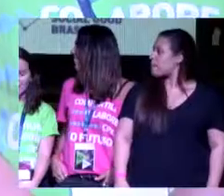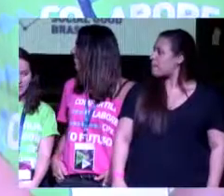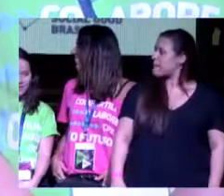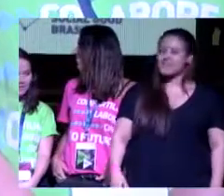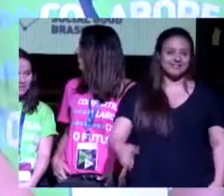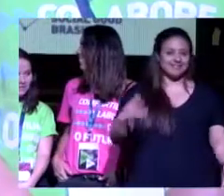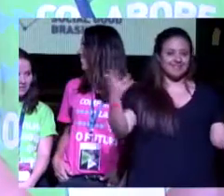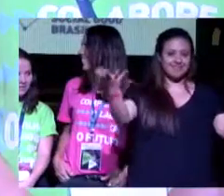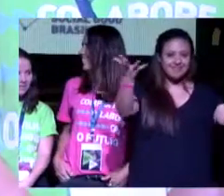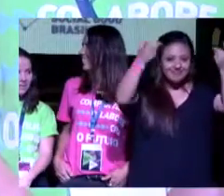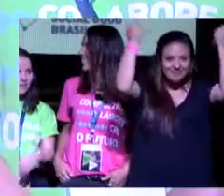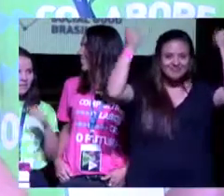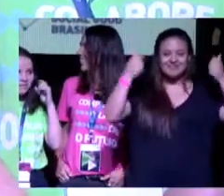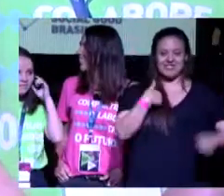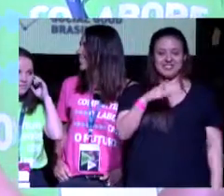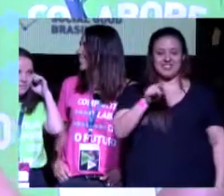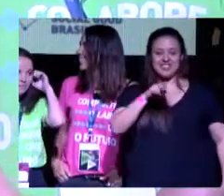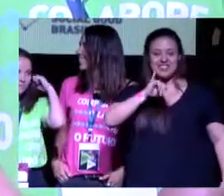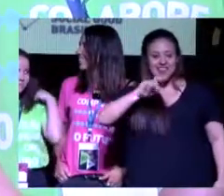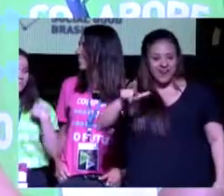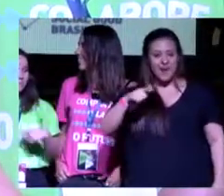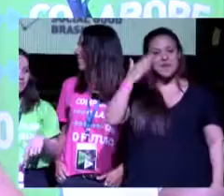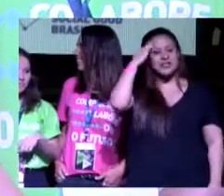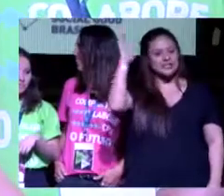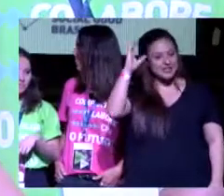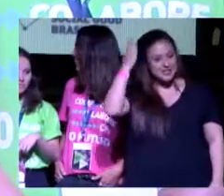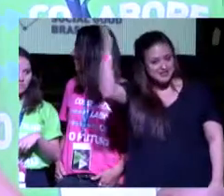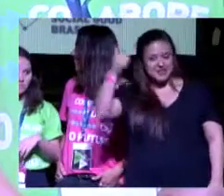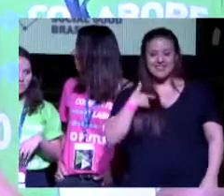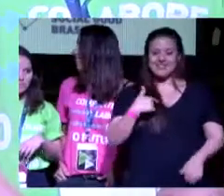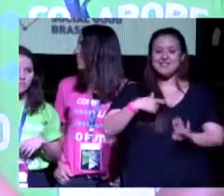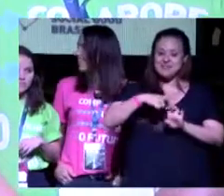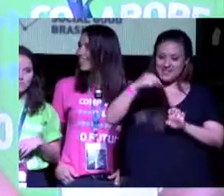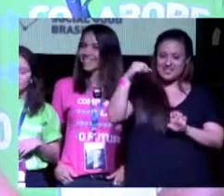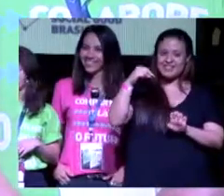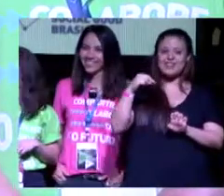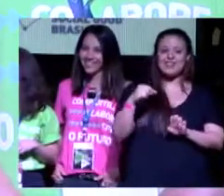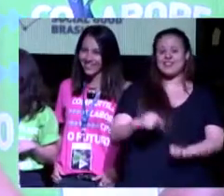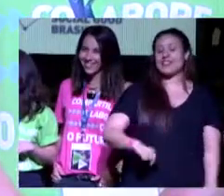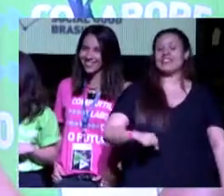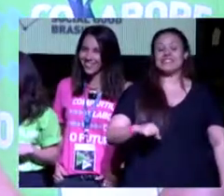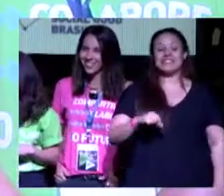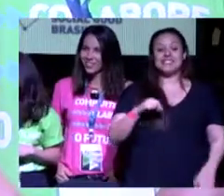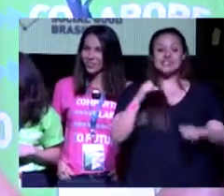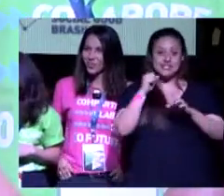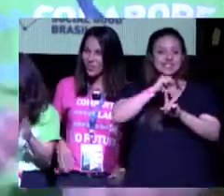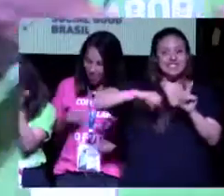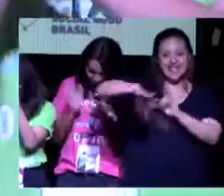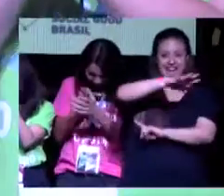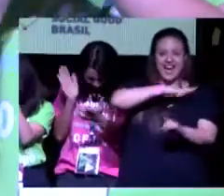Salve, galera. Eu sou o Daniel, sou de Curitiba, sou empreendedor social pela Brista Transformação.